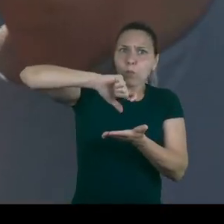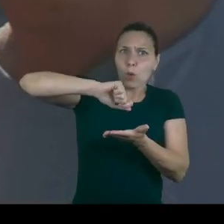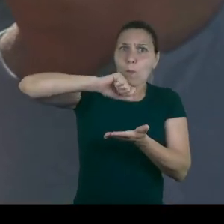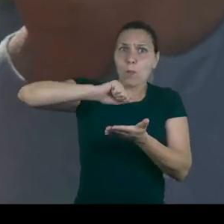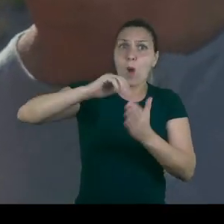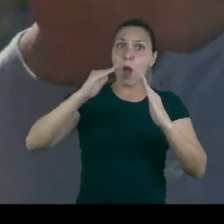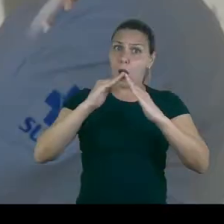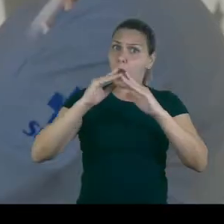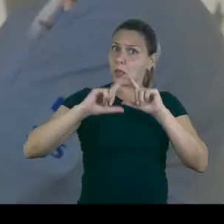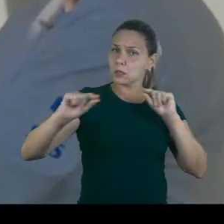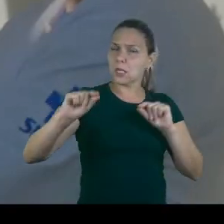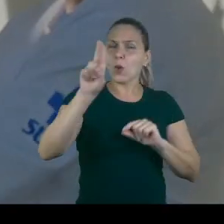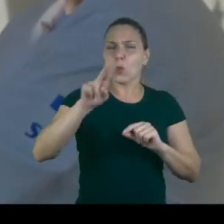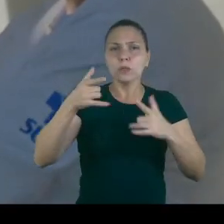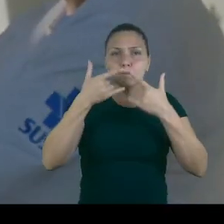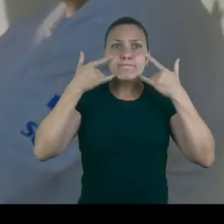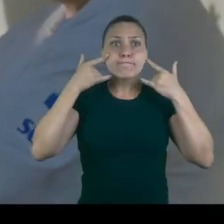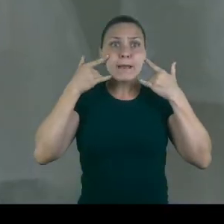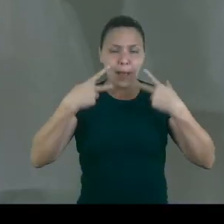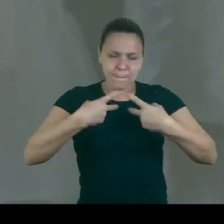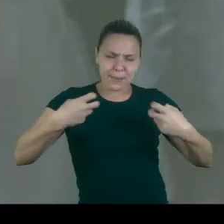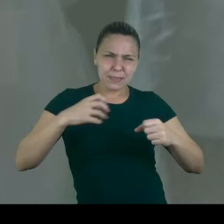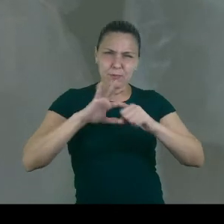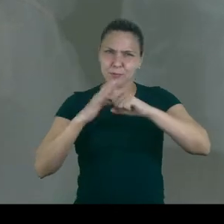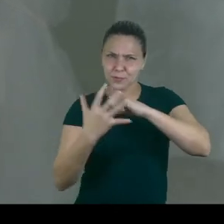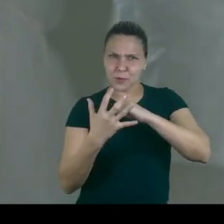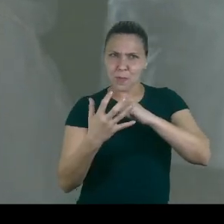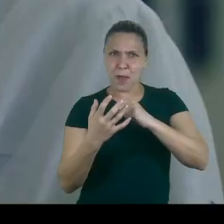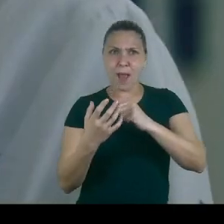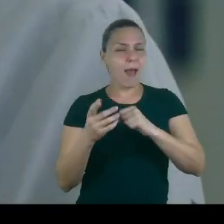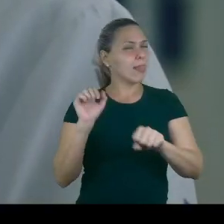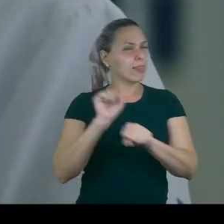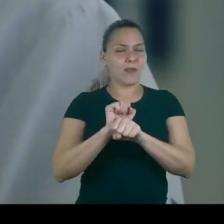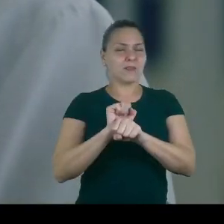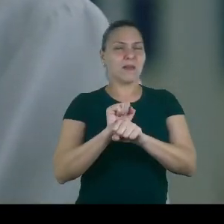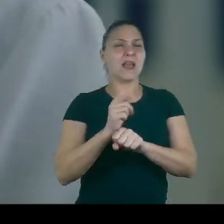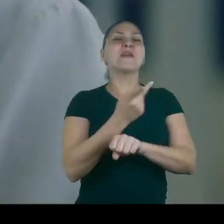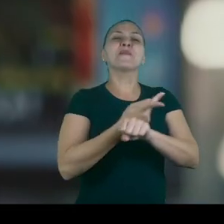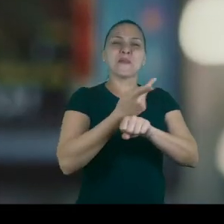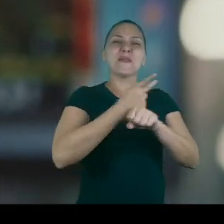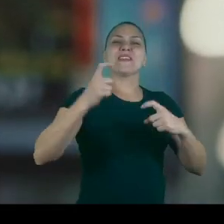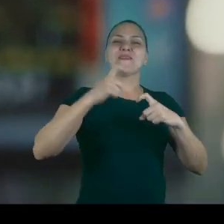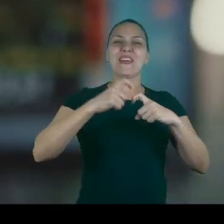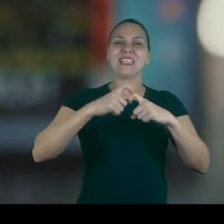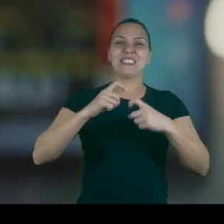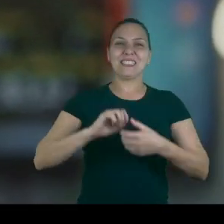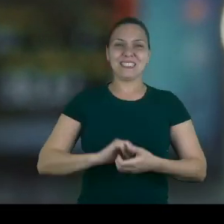álcool em gel. E ao sair de casa, use máscara. Sintomas da Covid-19? Não espere. Procure um médico.